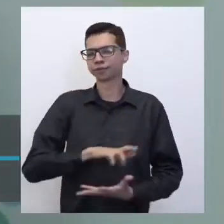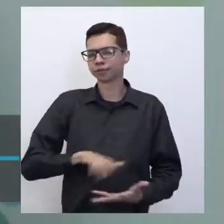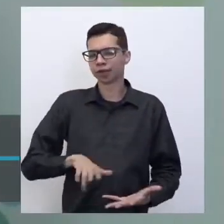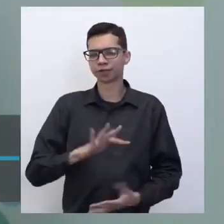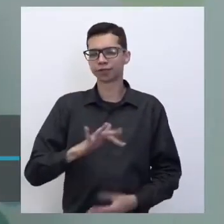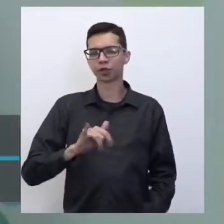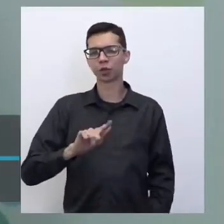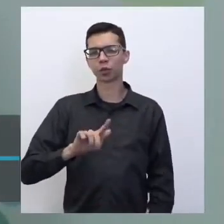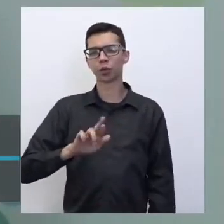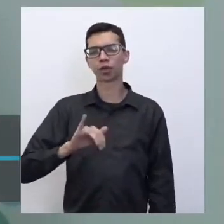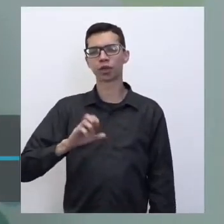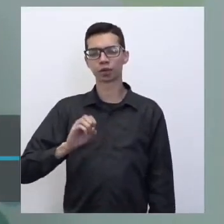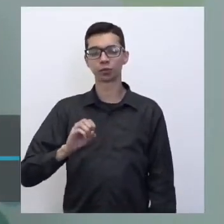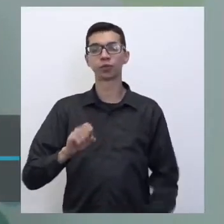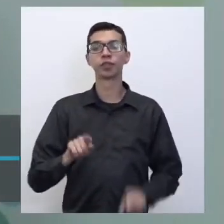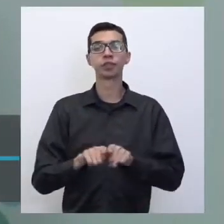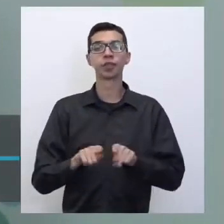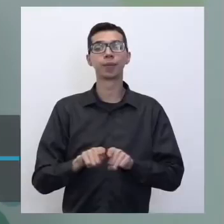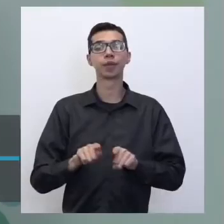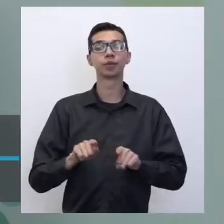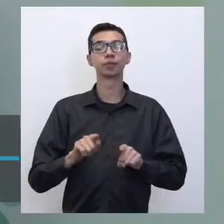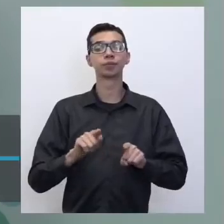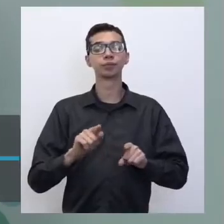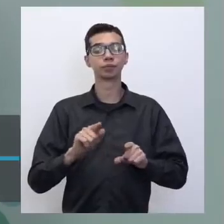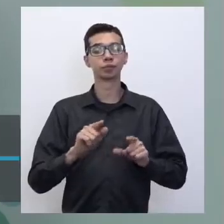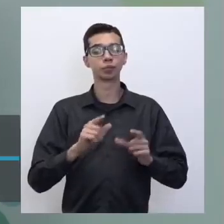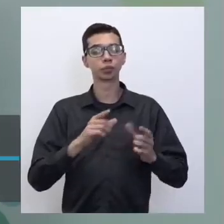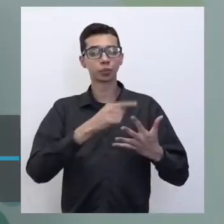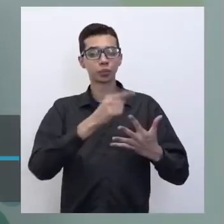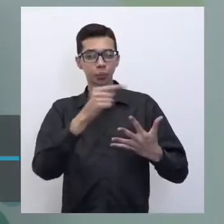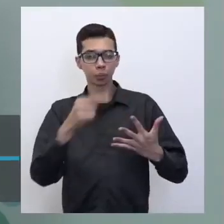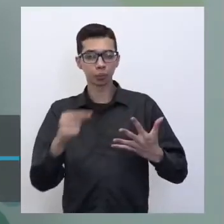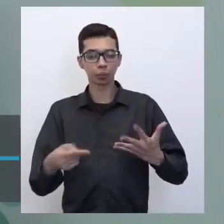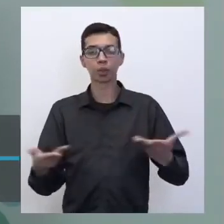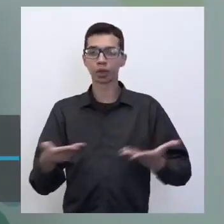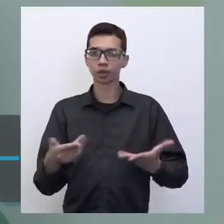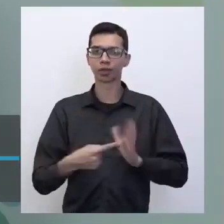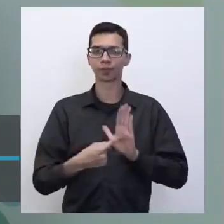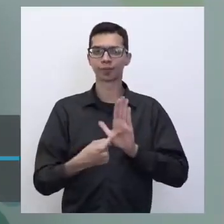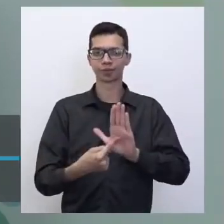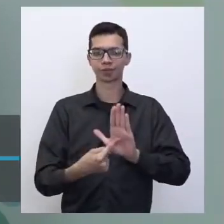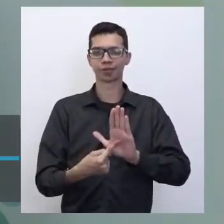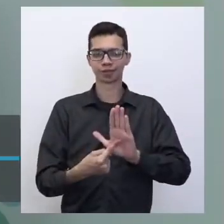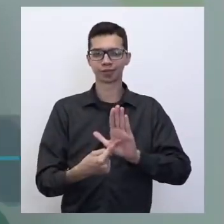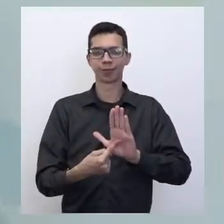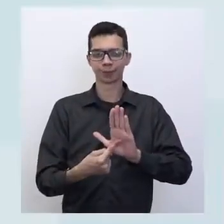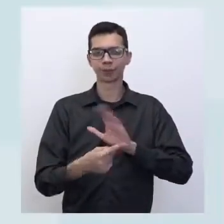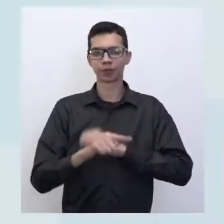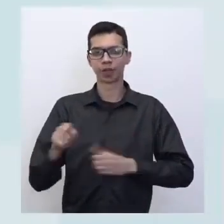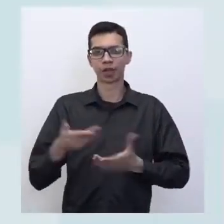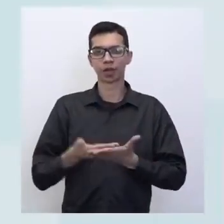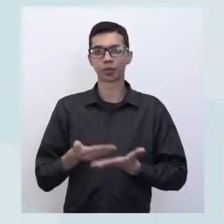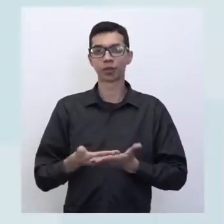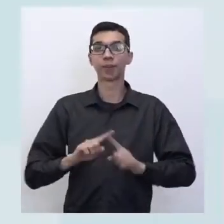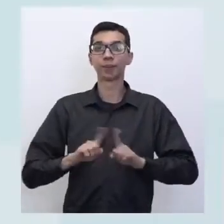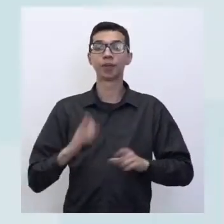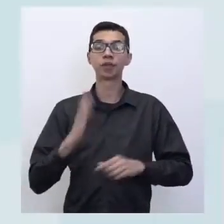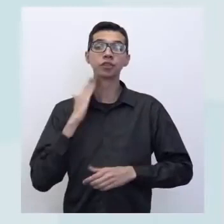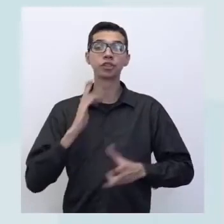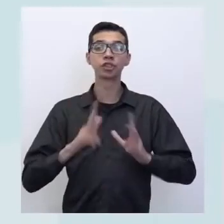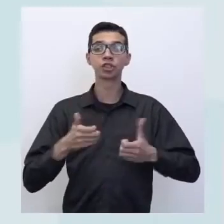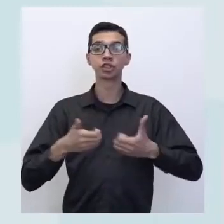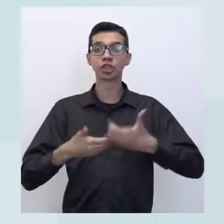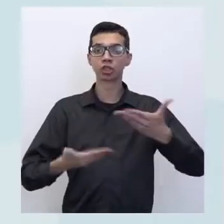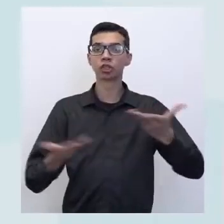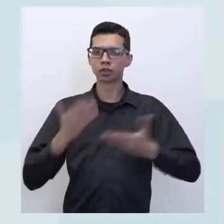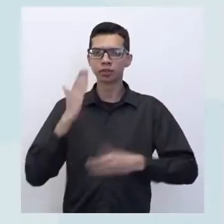vai trazer também para o teatro, tá certo? E agora vem a hora do nosso chat. Eu queria saber se vocês costumam assistir a espetáculos